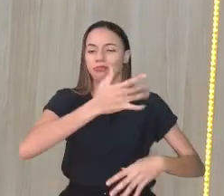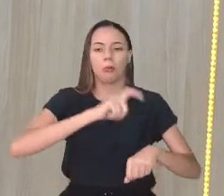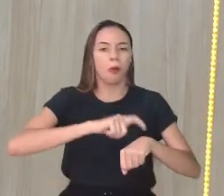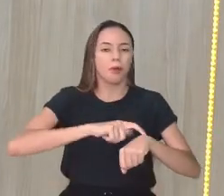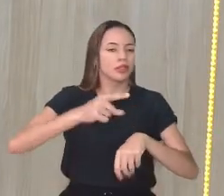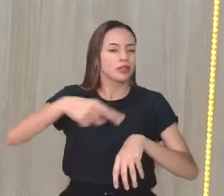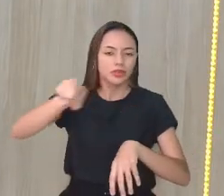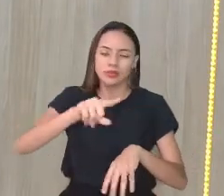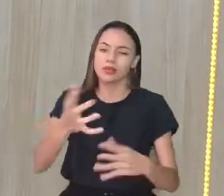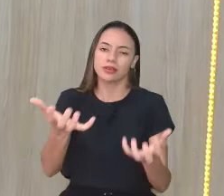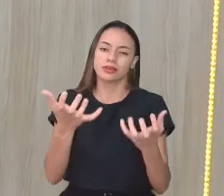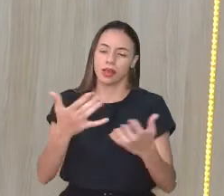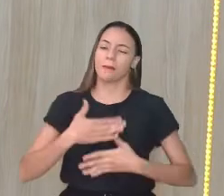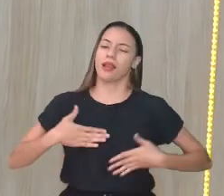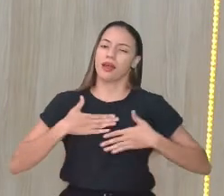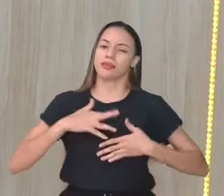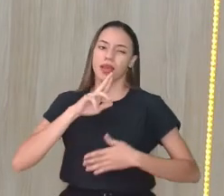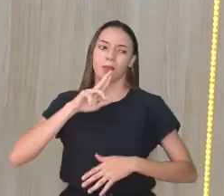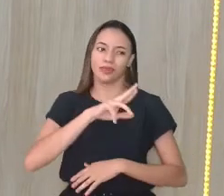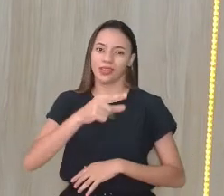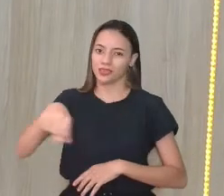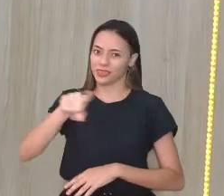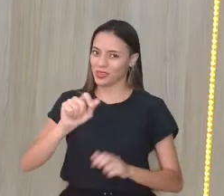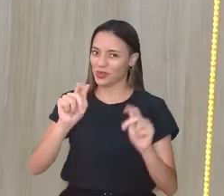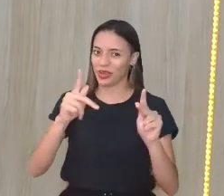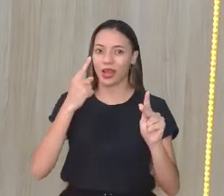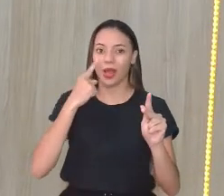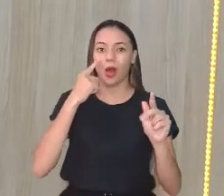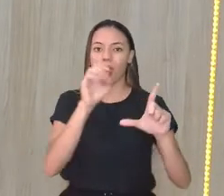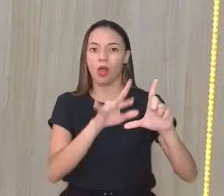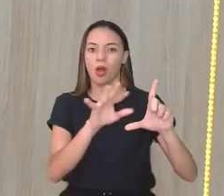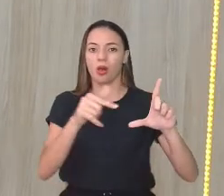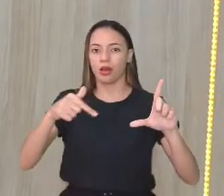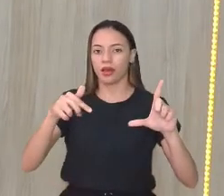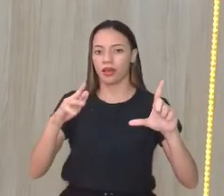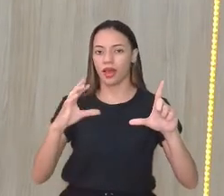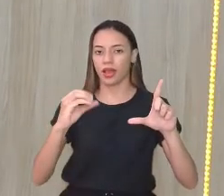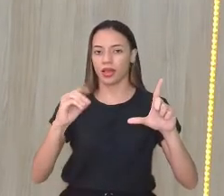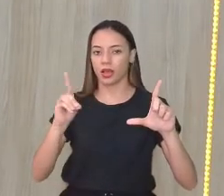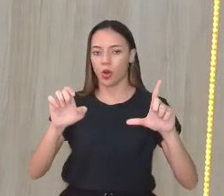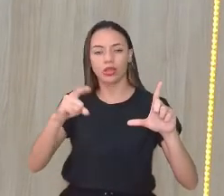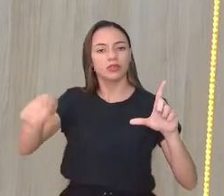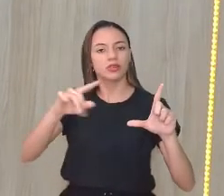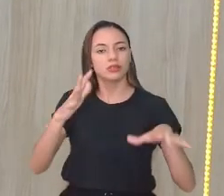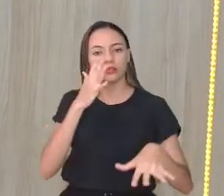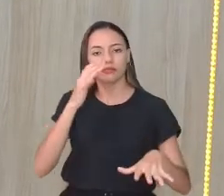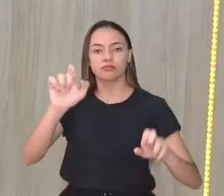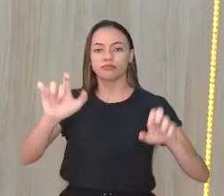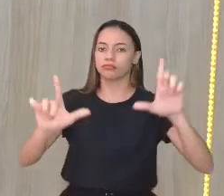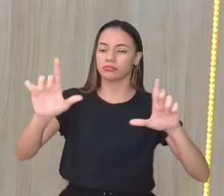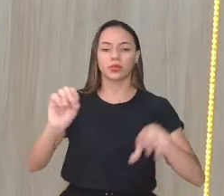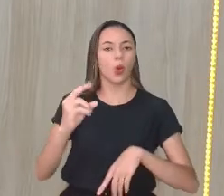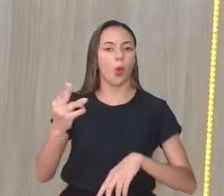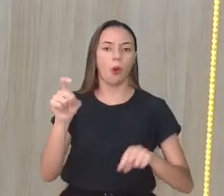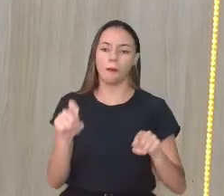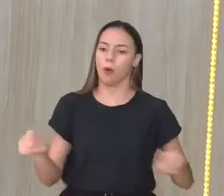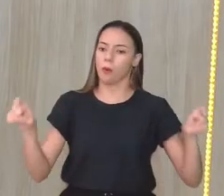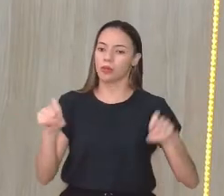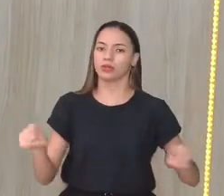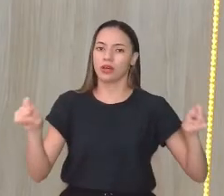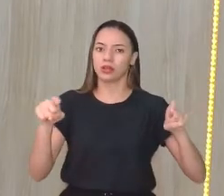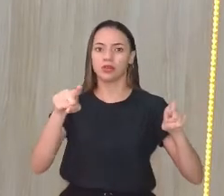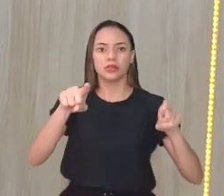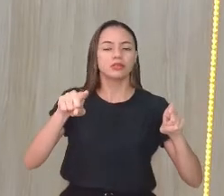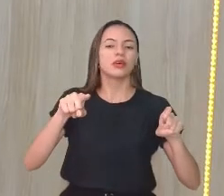Vai ser um prazer te responder. Está aparecendo aí na tela o QR Code, se você está assistindo agora pela TV ou pelo computador, tiver a possibilidade